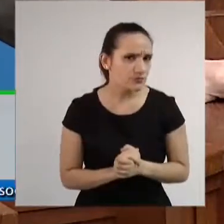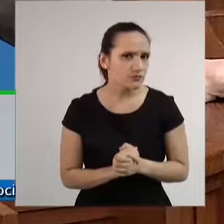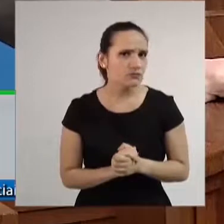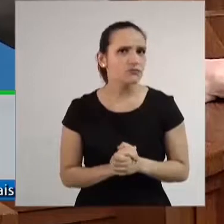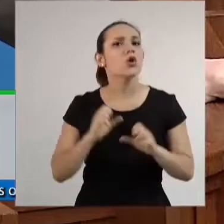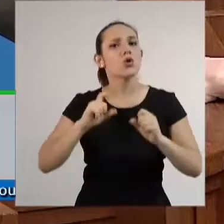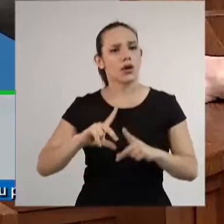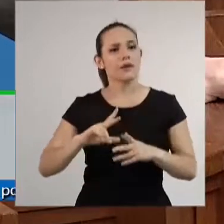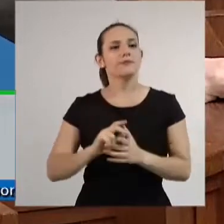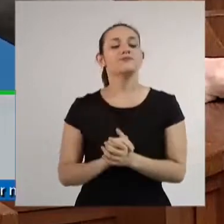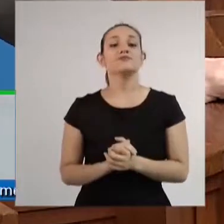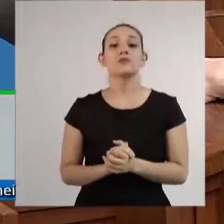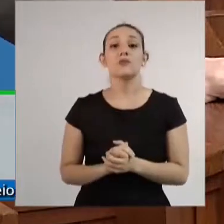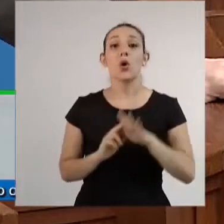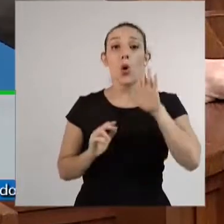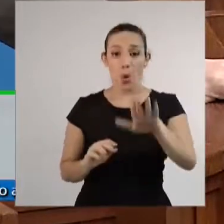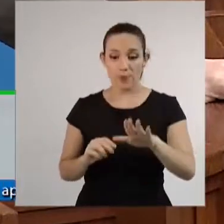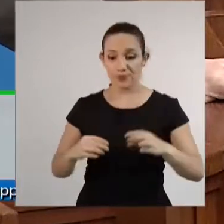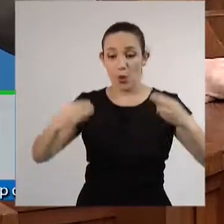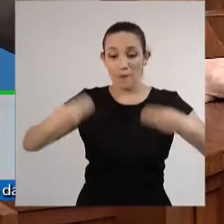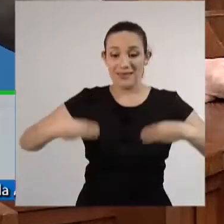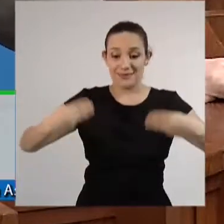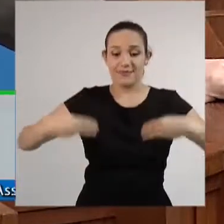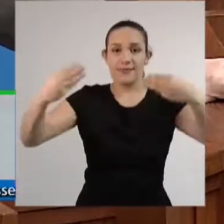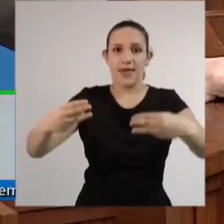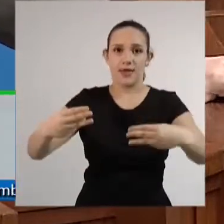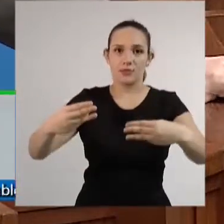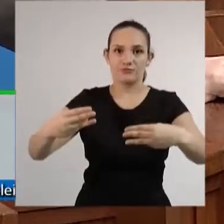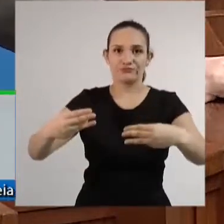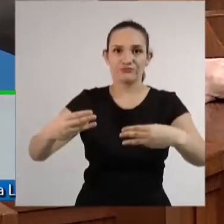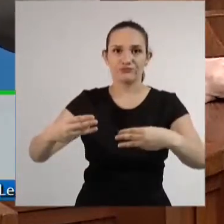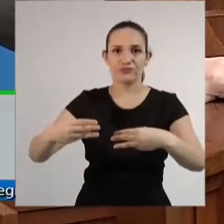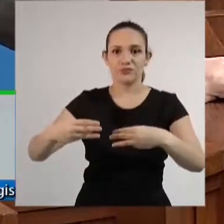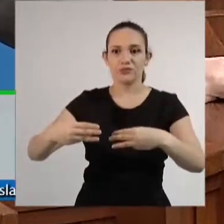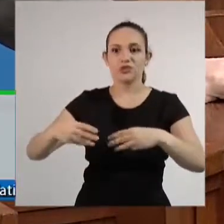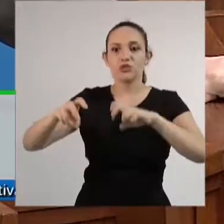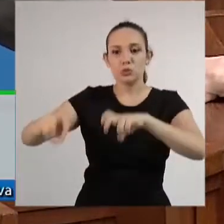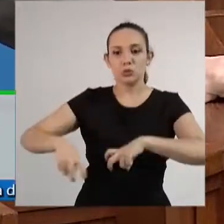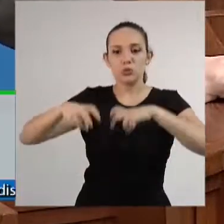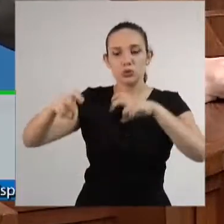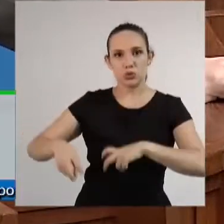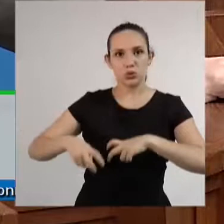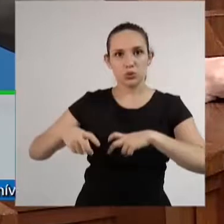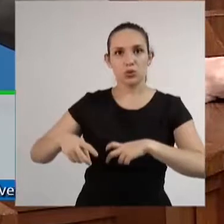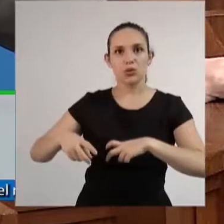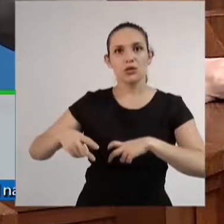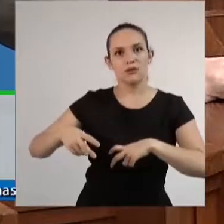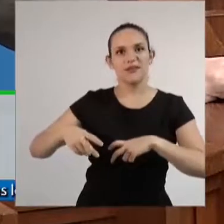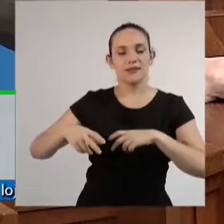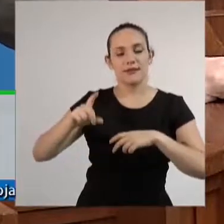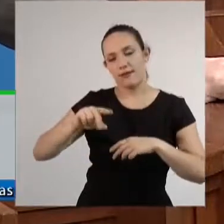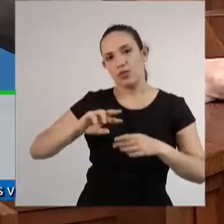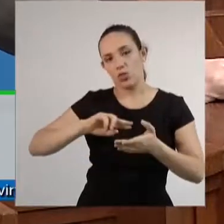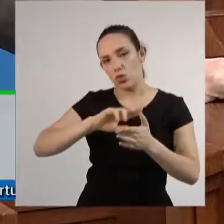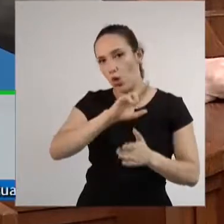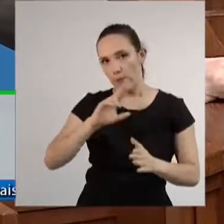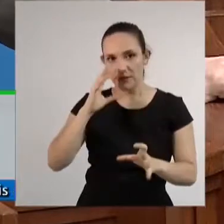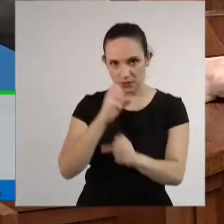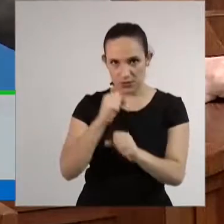a estimativa do Ministério da Fazenda, o total das desonerações ou gastos tributários